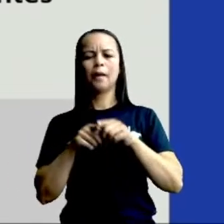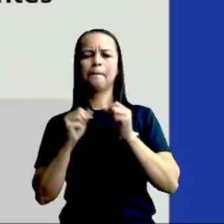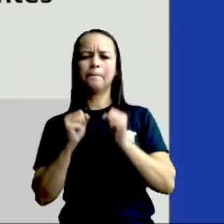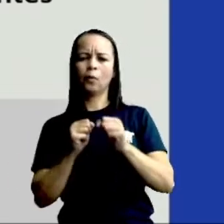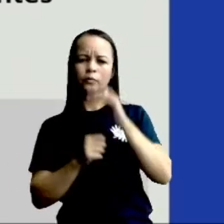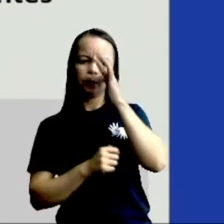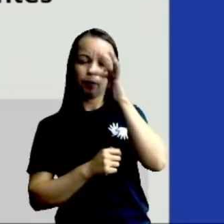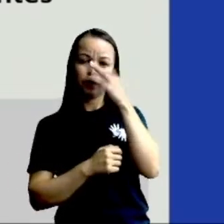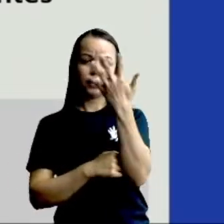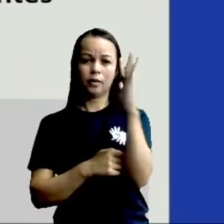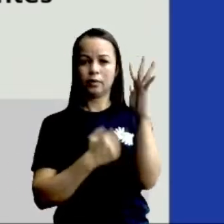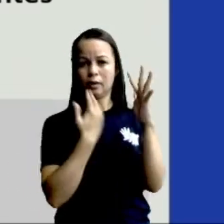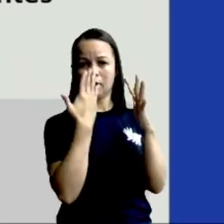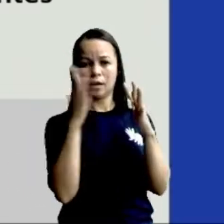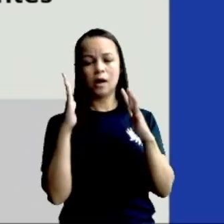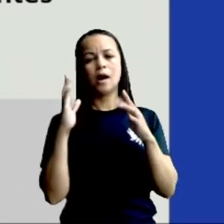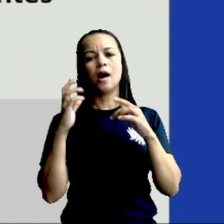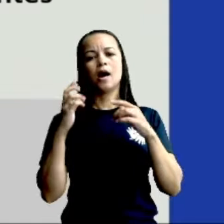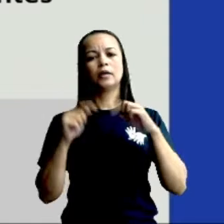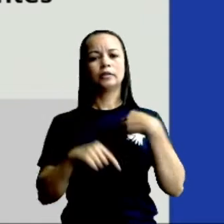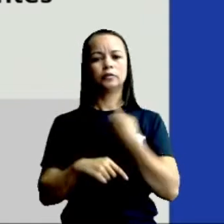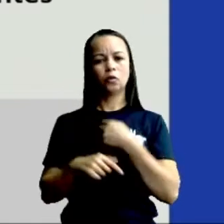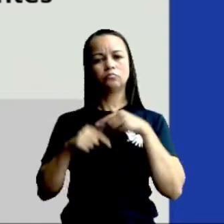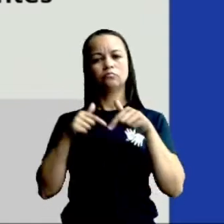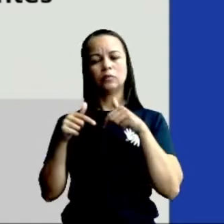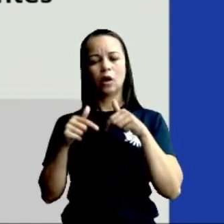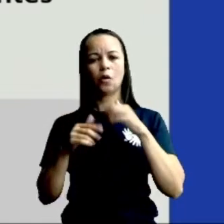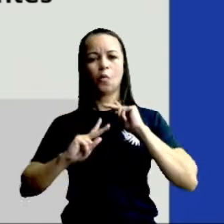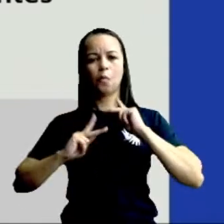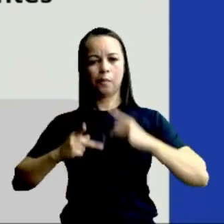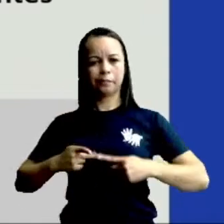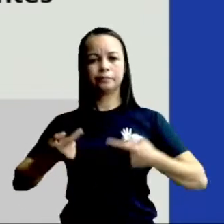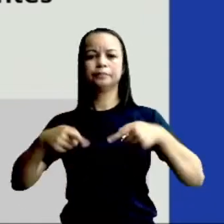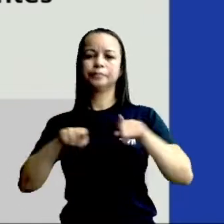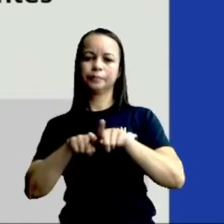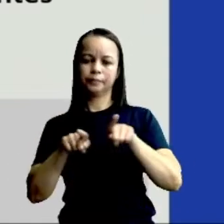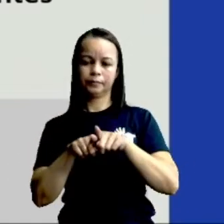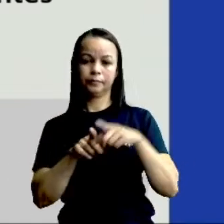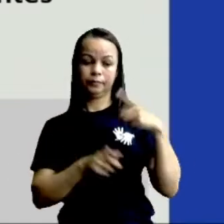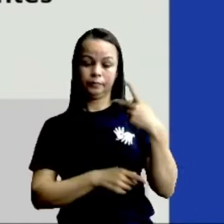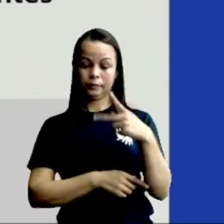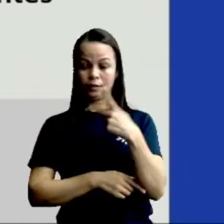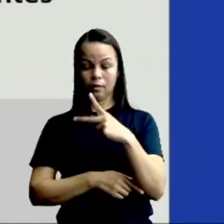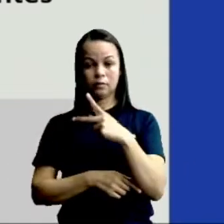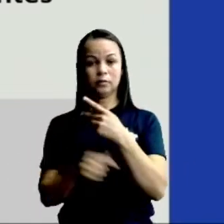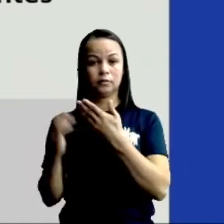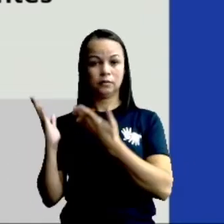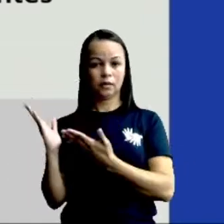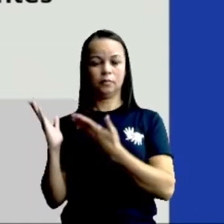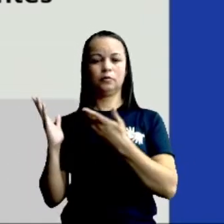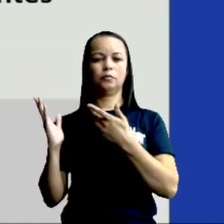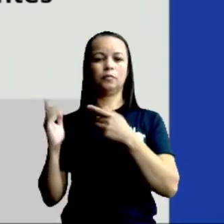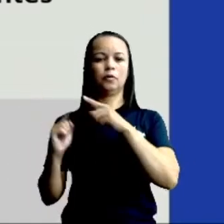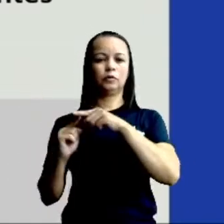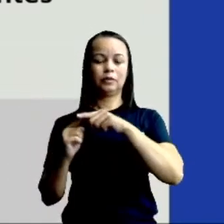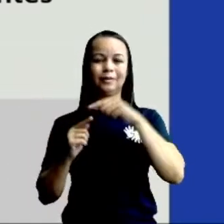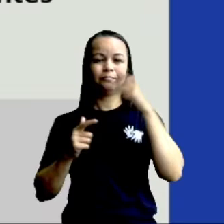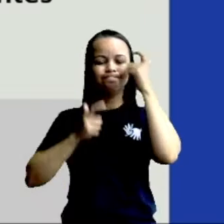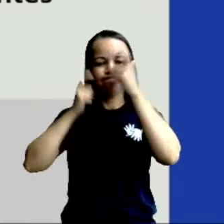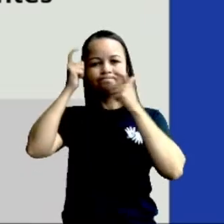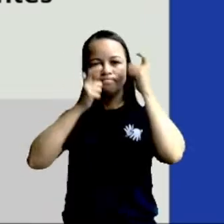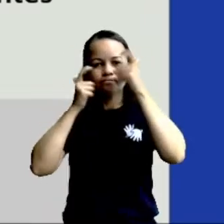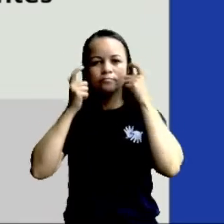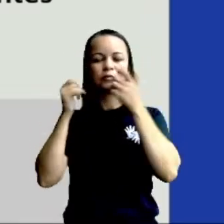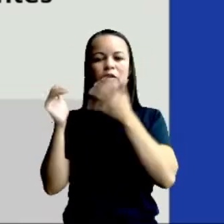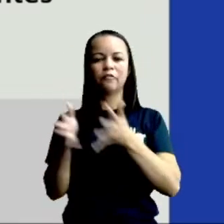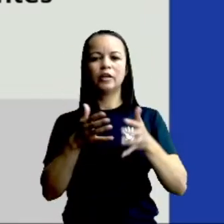também a atividade humana, a nós também humanos. Esse tipo de poluição é muito preocupante, minha gente, visto que os